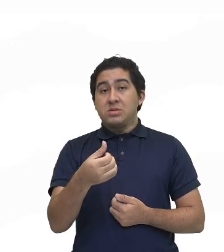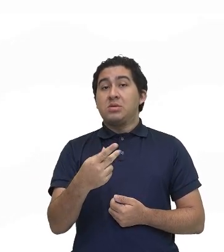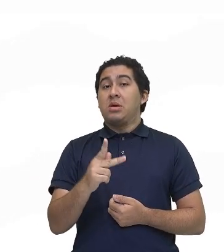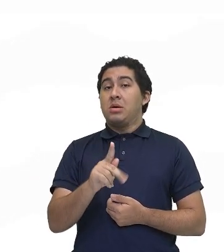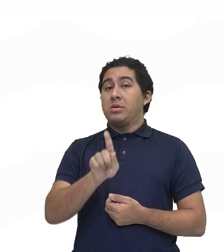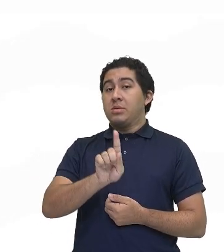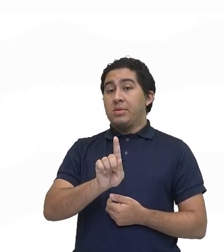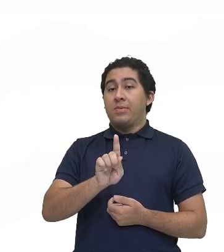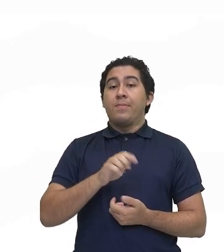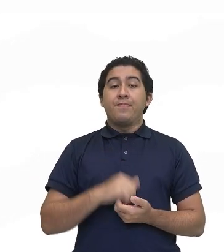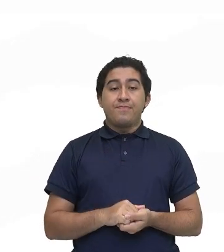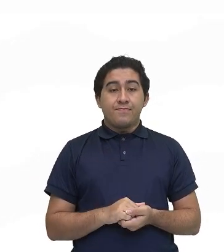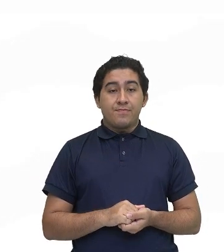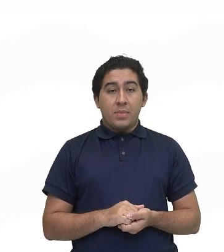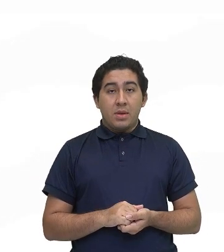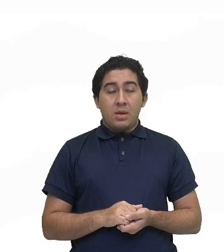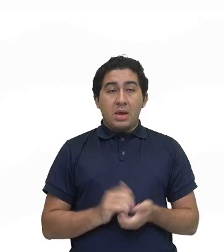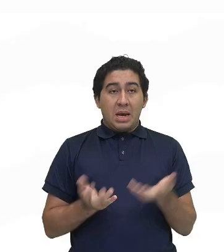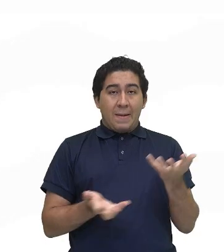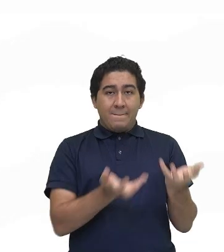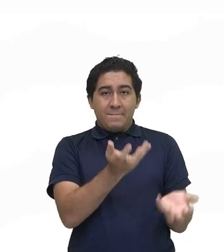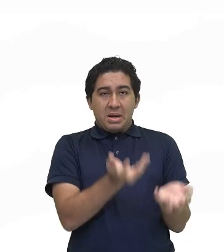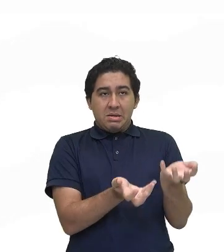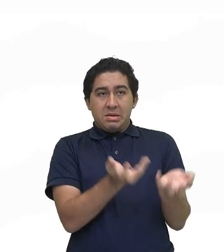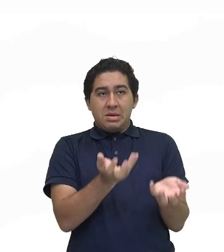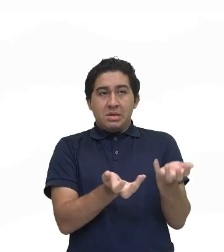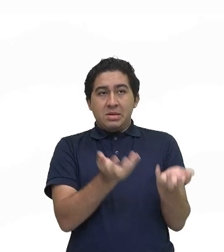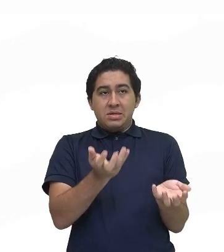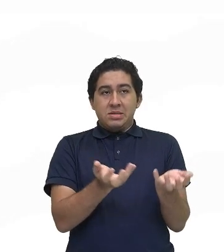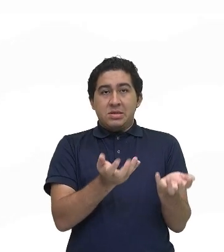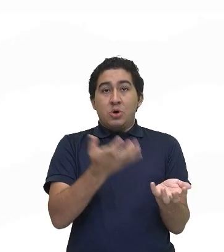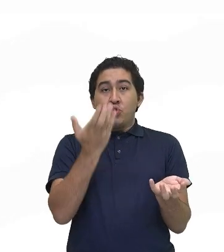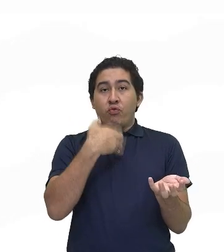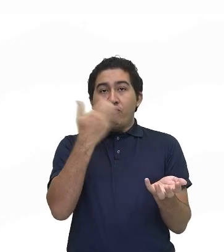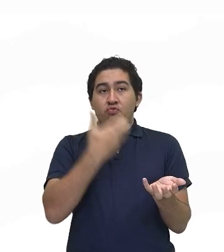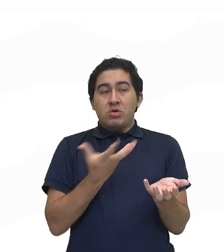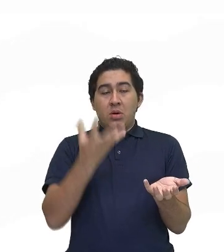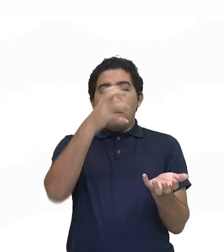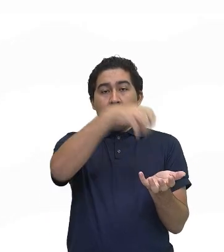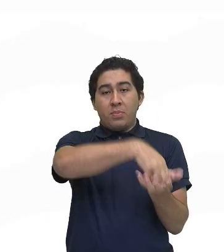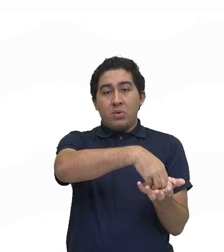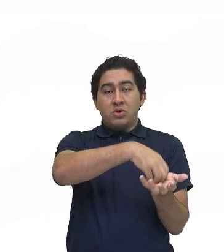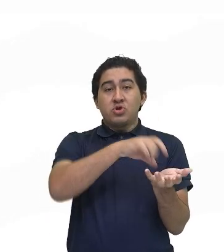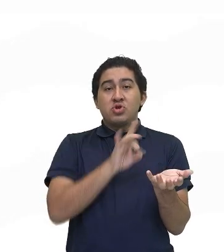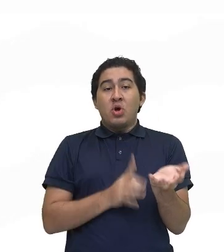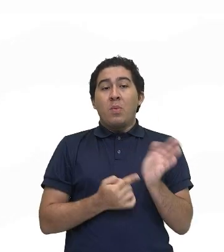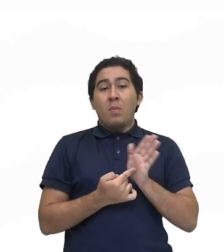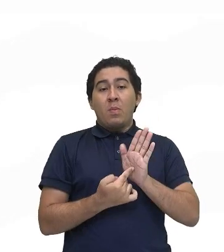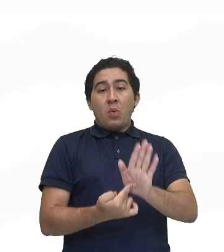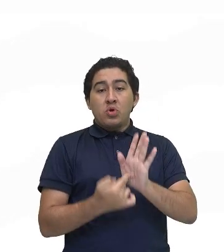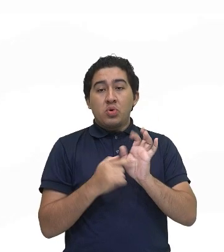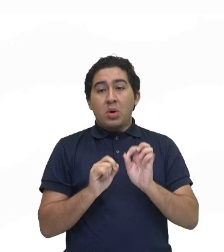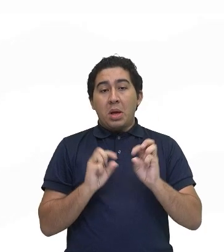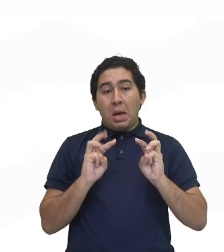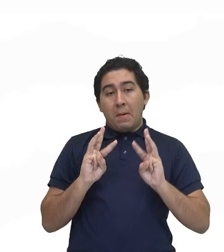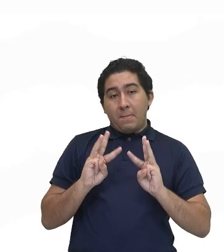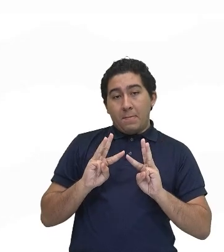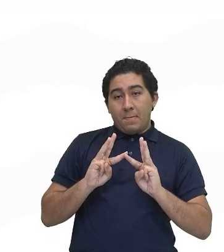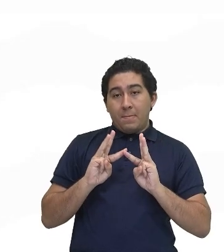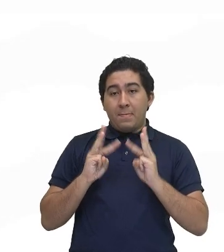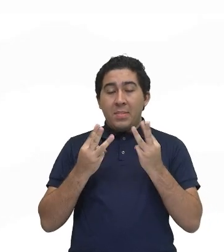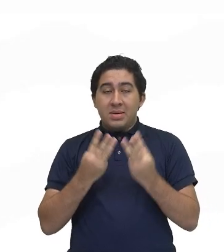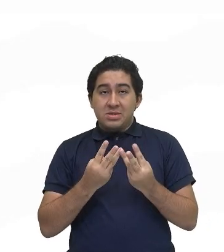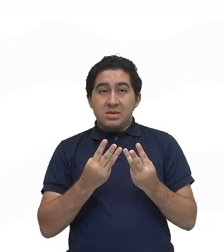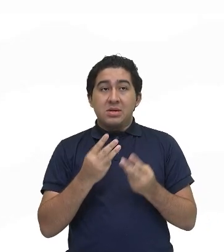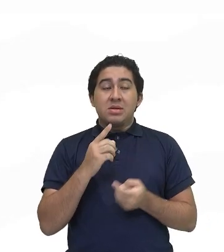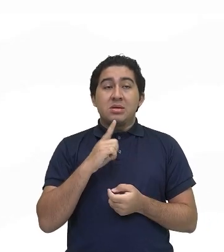7,476. A balança do supermercado só mostra a massa, olha, presta bem atenção,